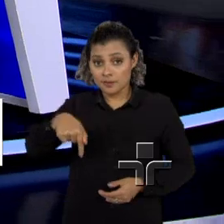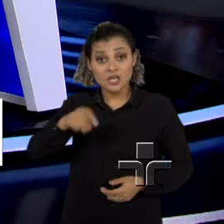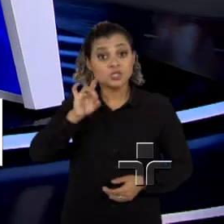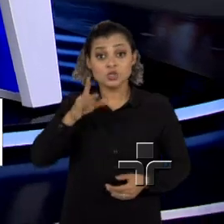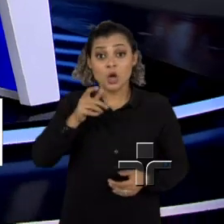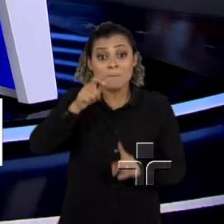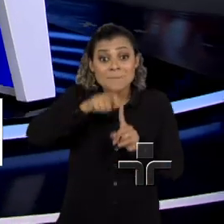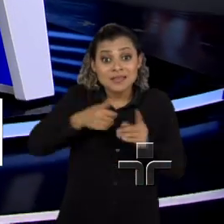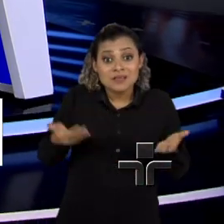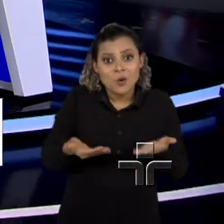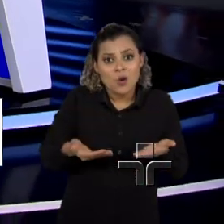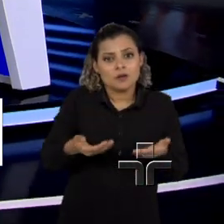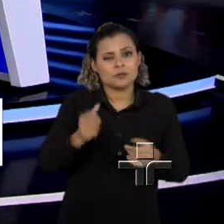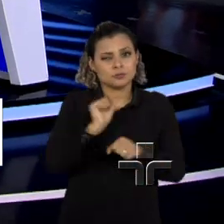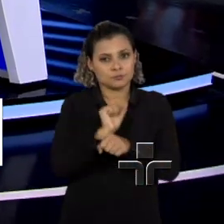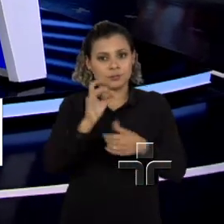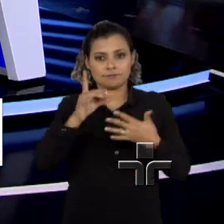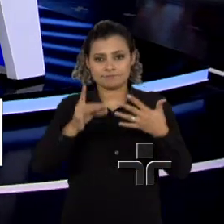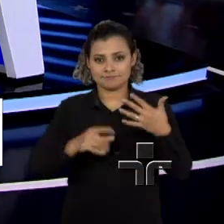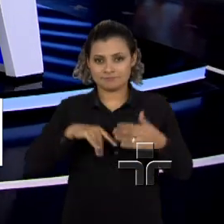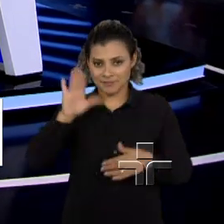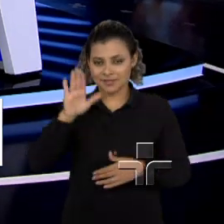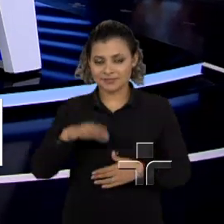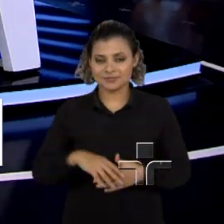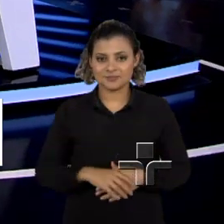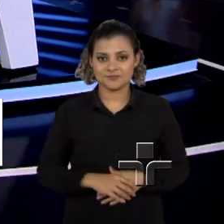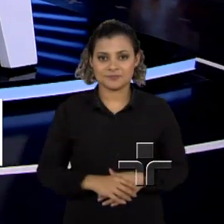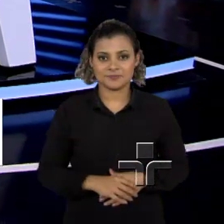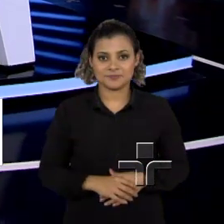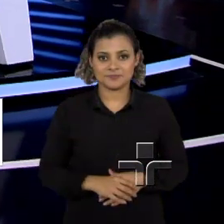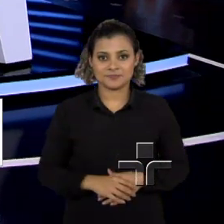mês. Aguarde que nós voltamos já já.